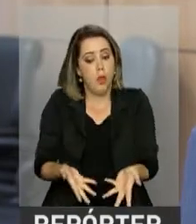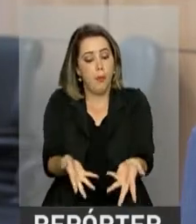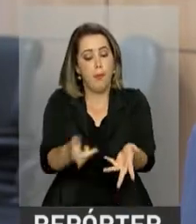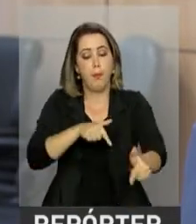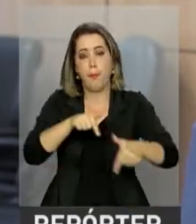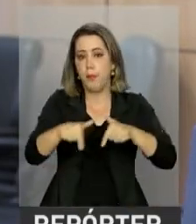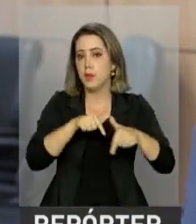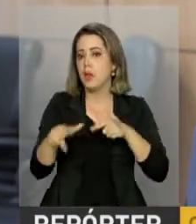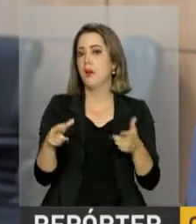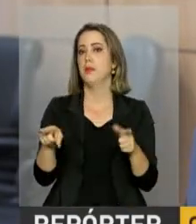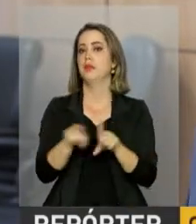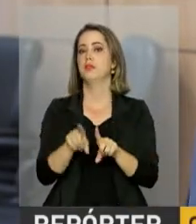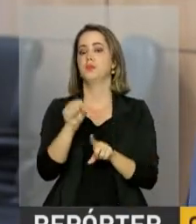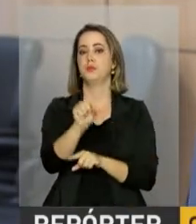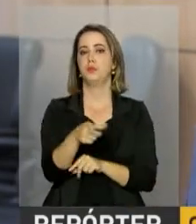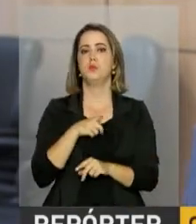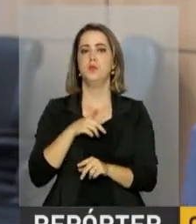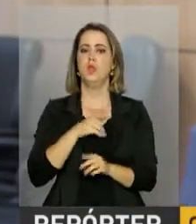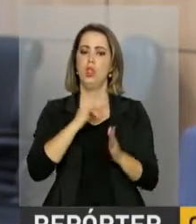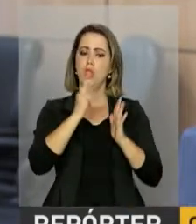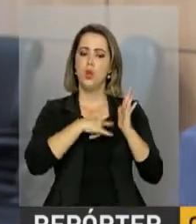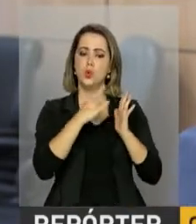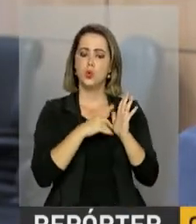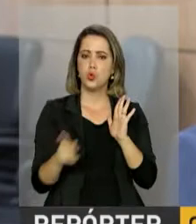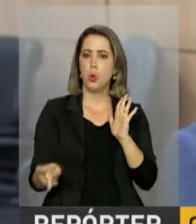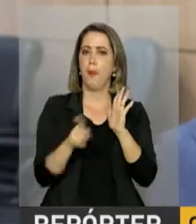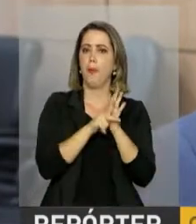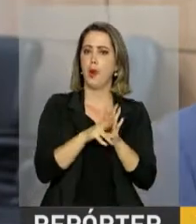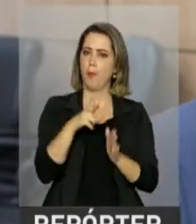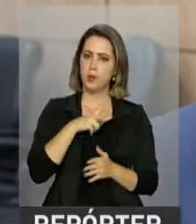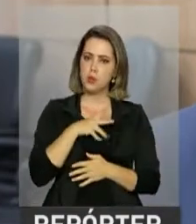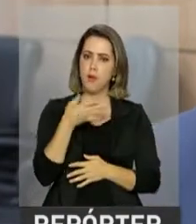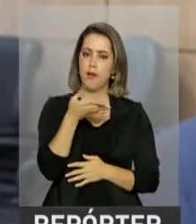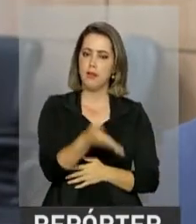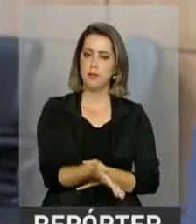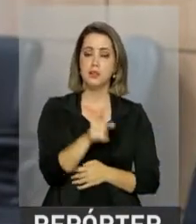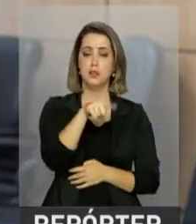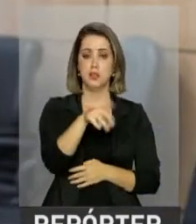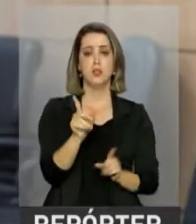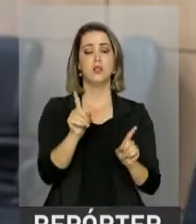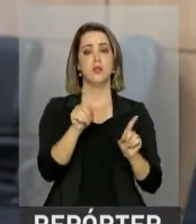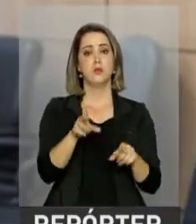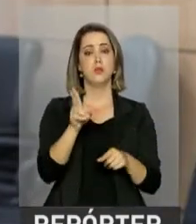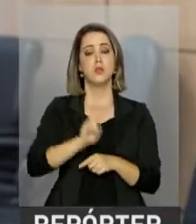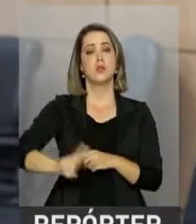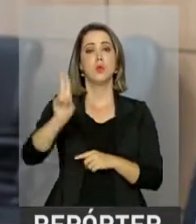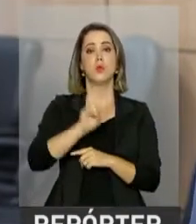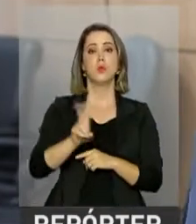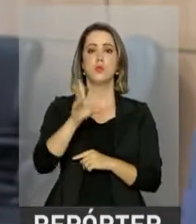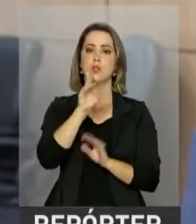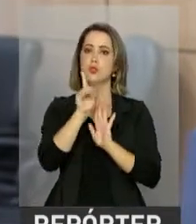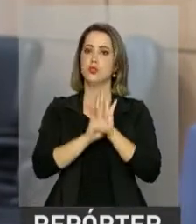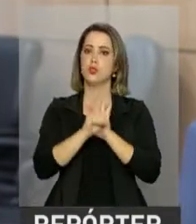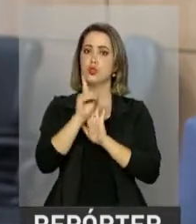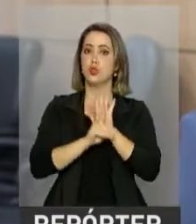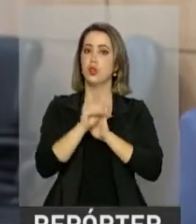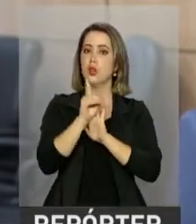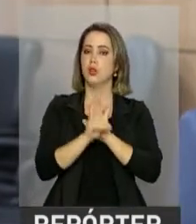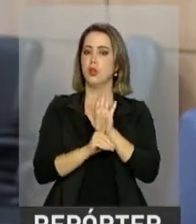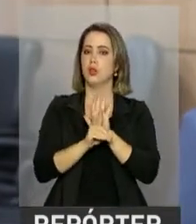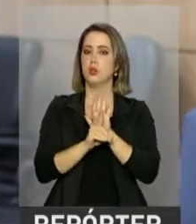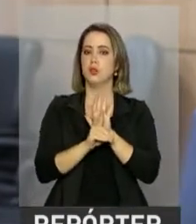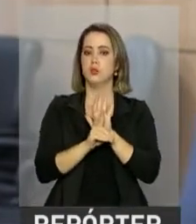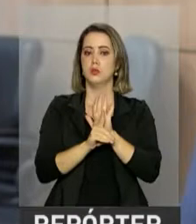tem o título de rei de posse da sua área você passa a usufruir de alguns direitos de